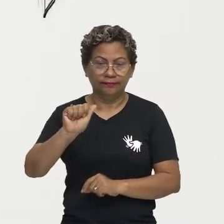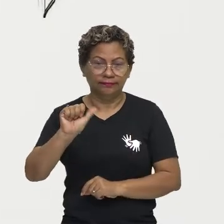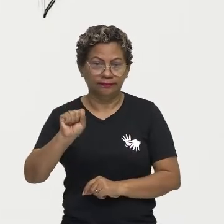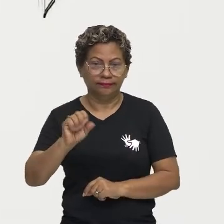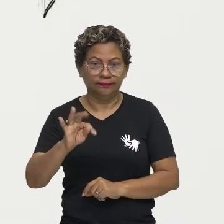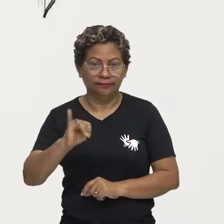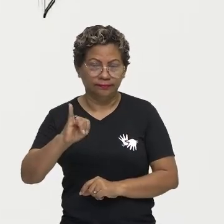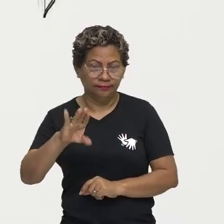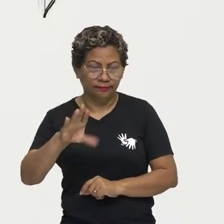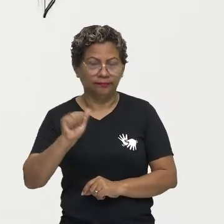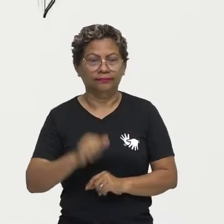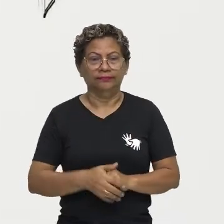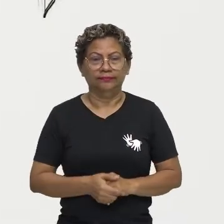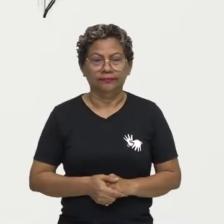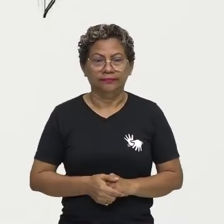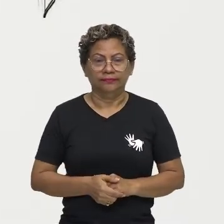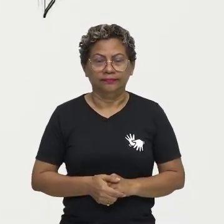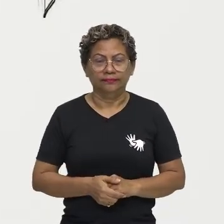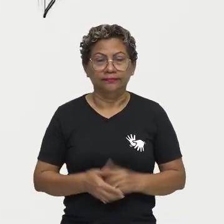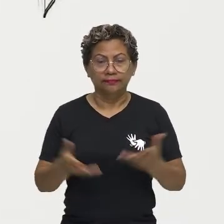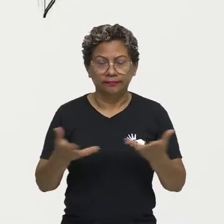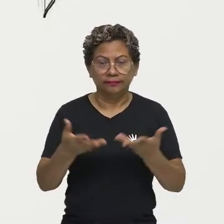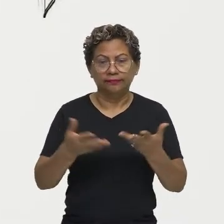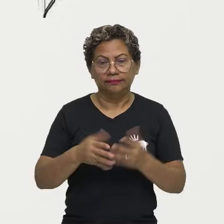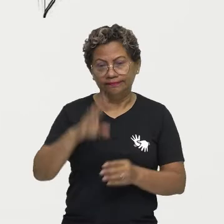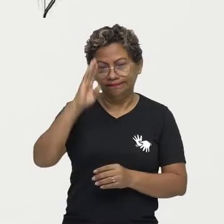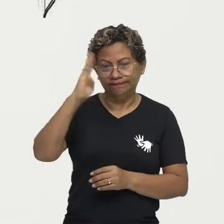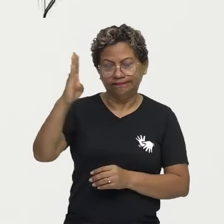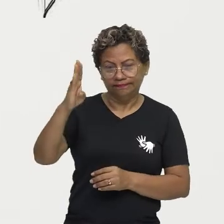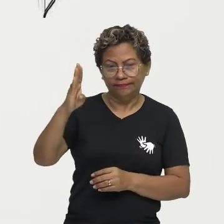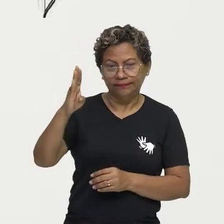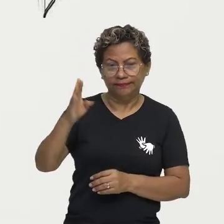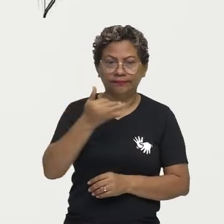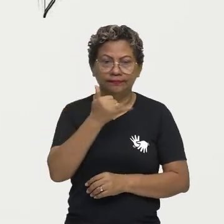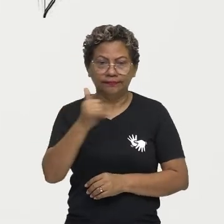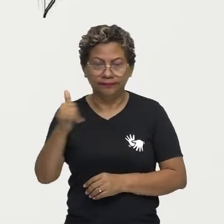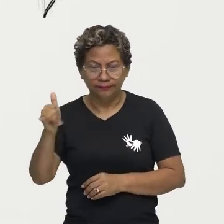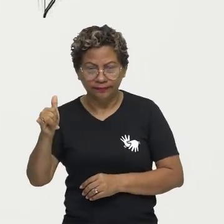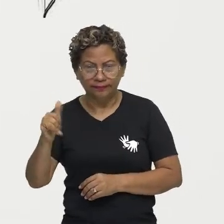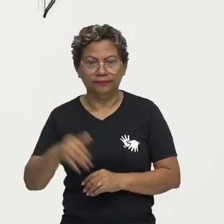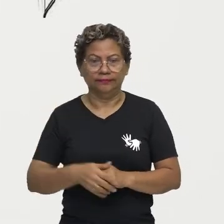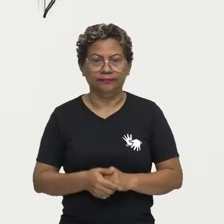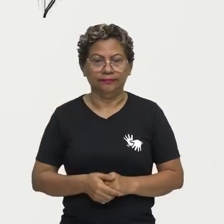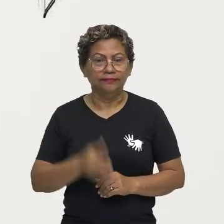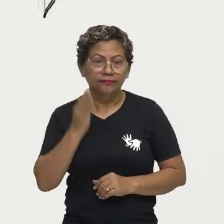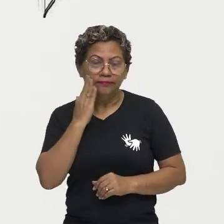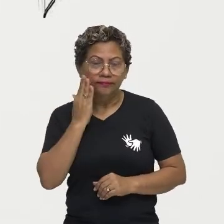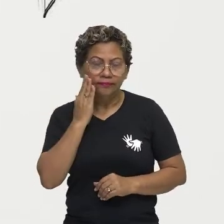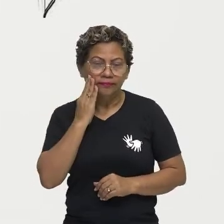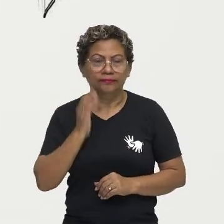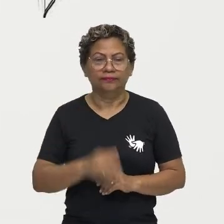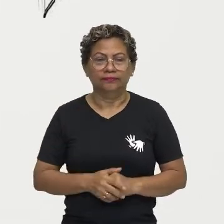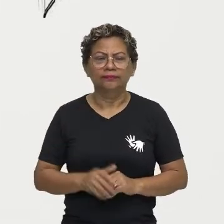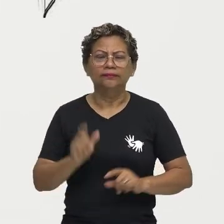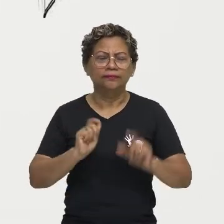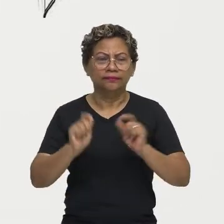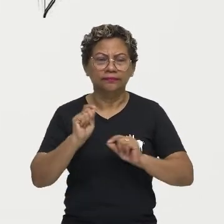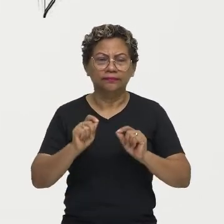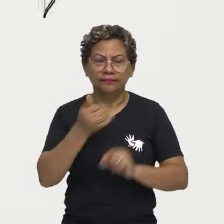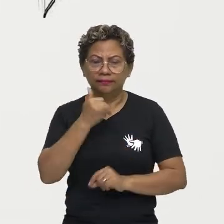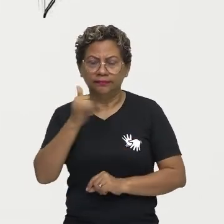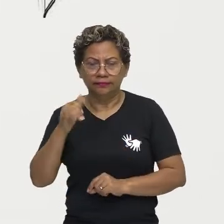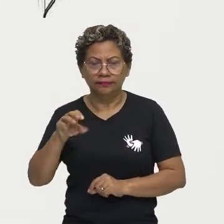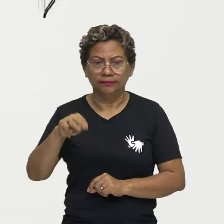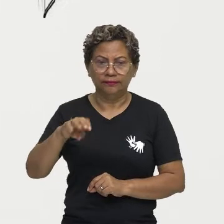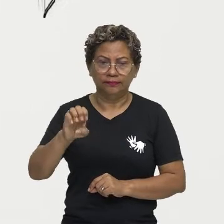quais são as principais formas de energia. E a gente entra aí no que a gente chama de energia mecânica. O